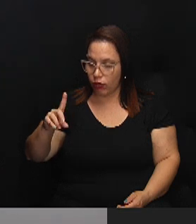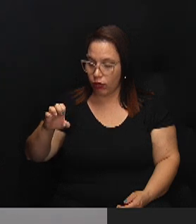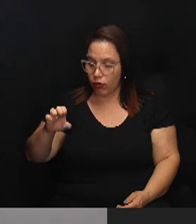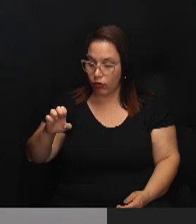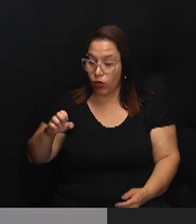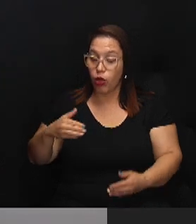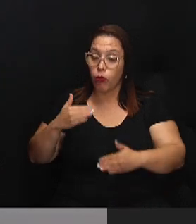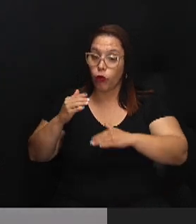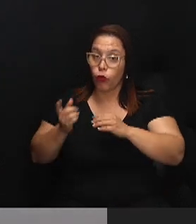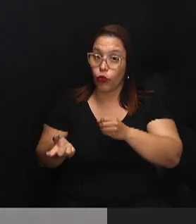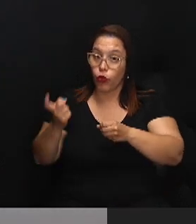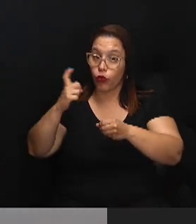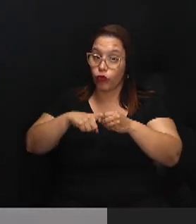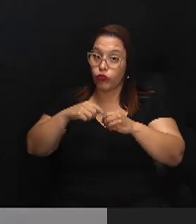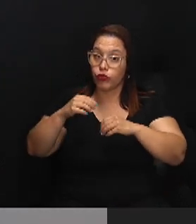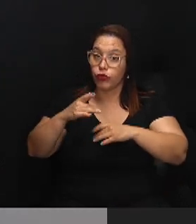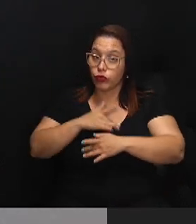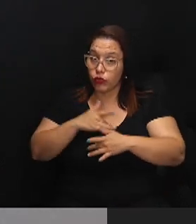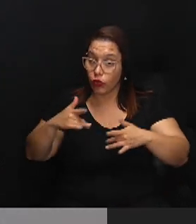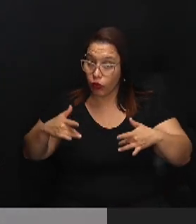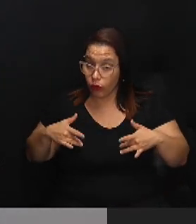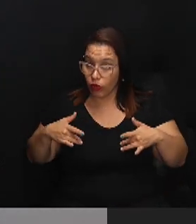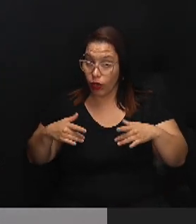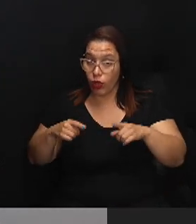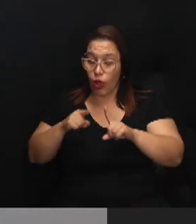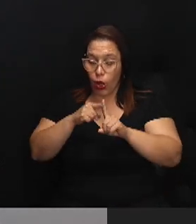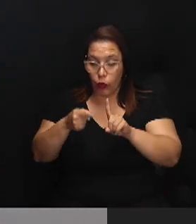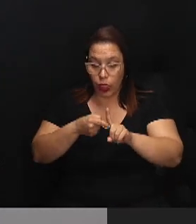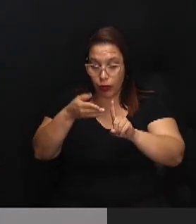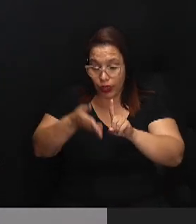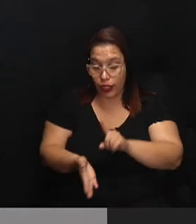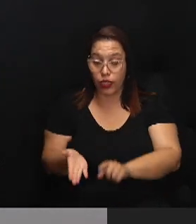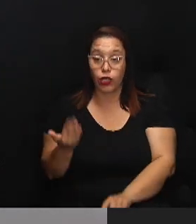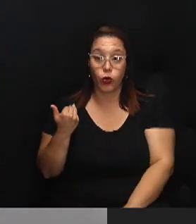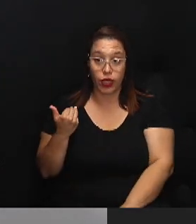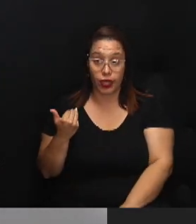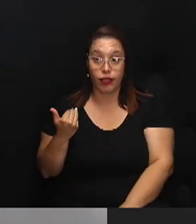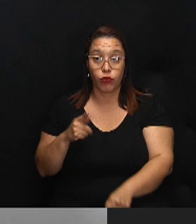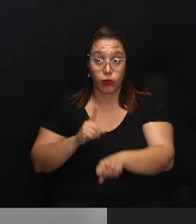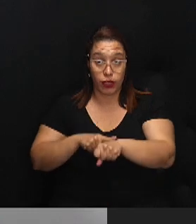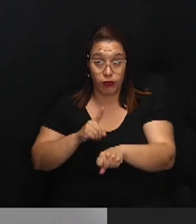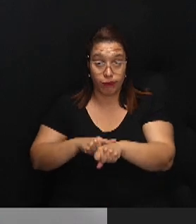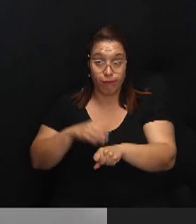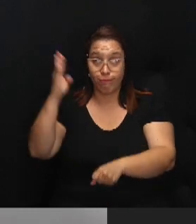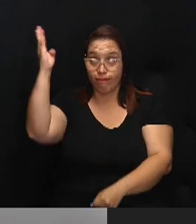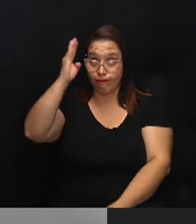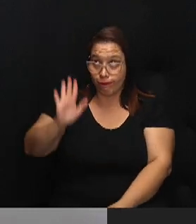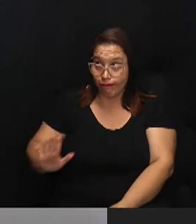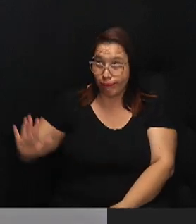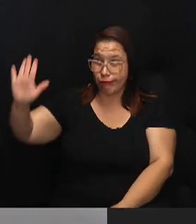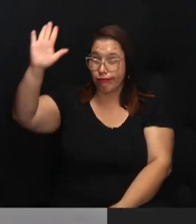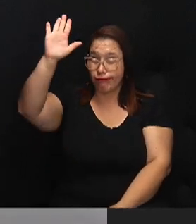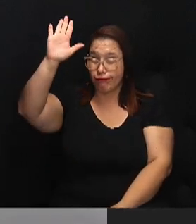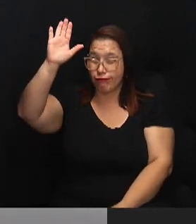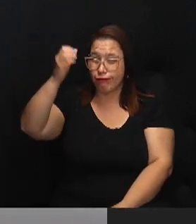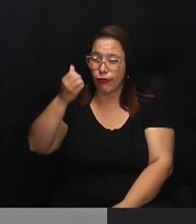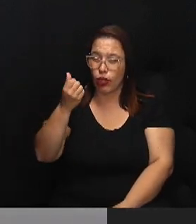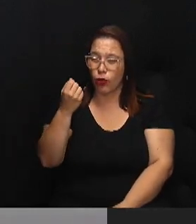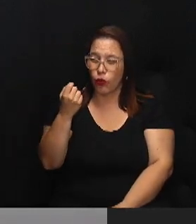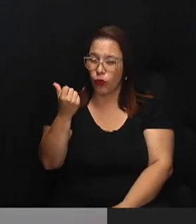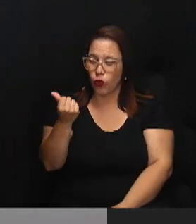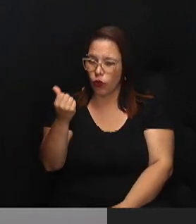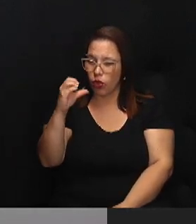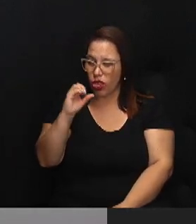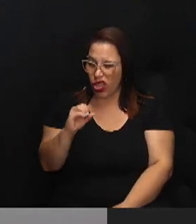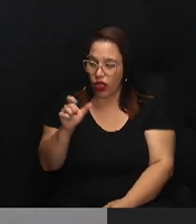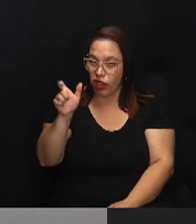ações direcionadas à prematuridade. Hoje, o Brasil ocupa o 10º lugar,